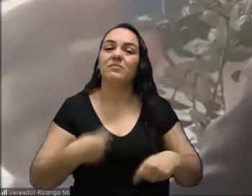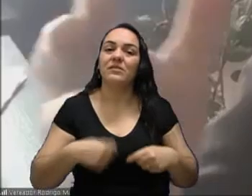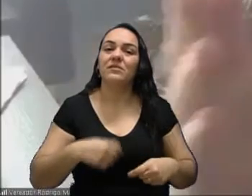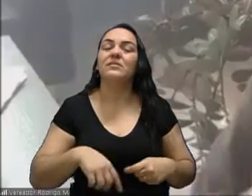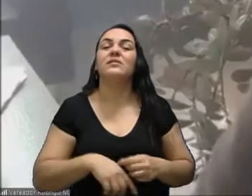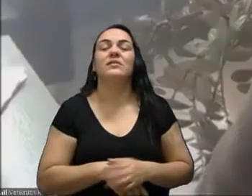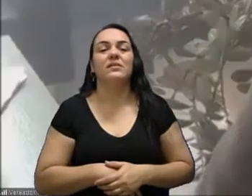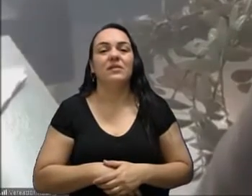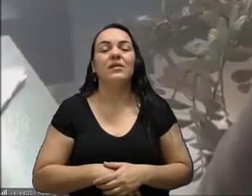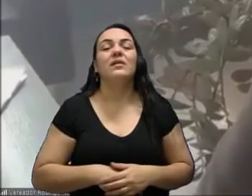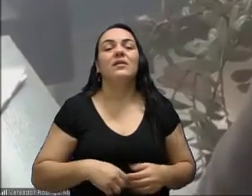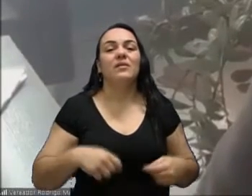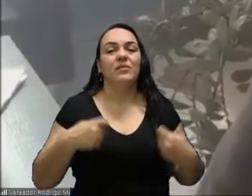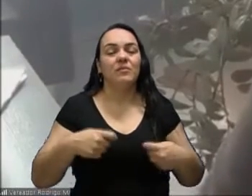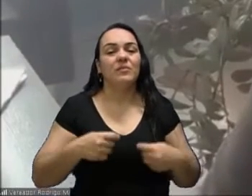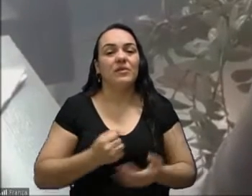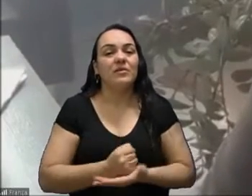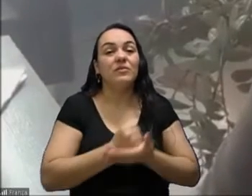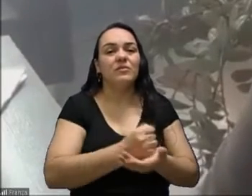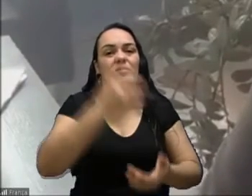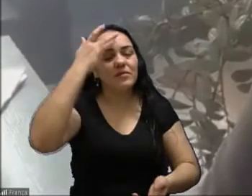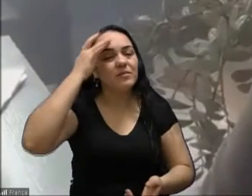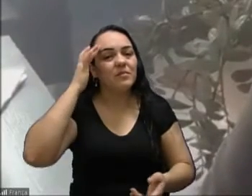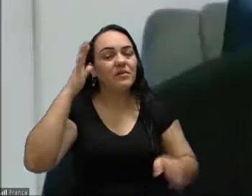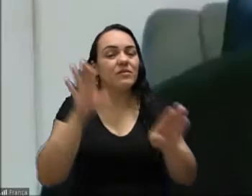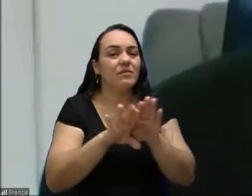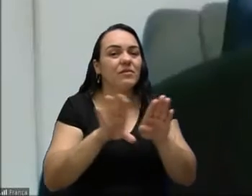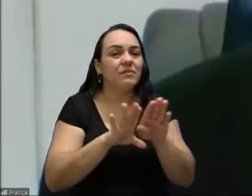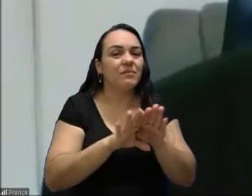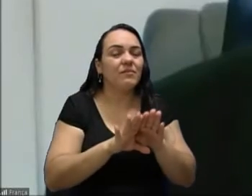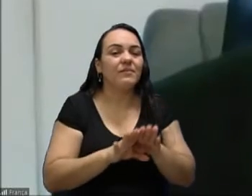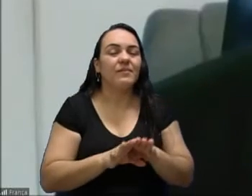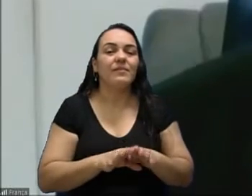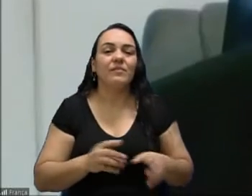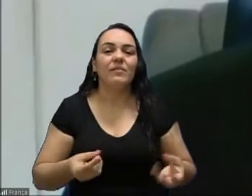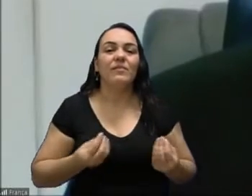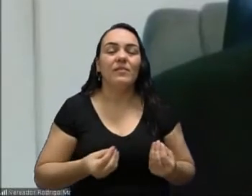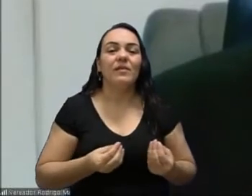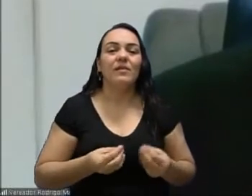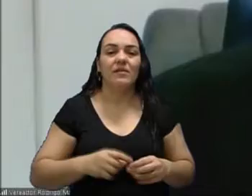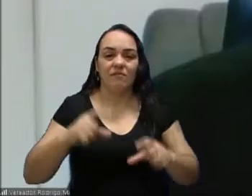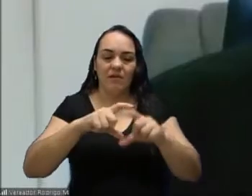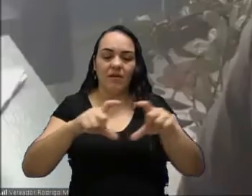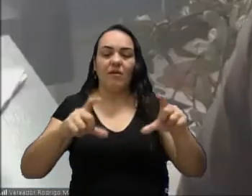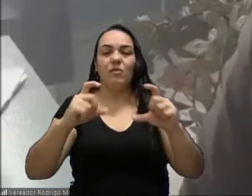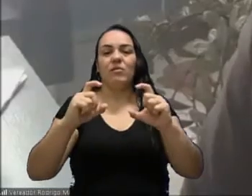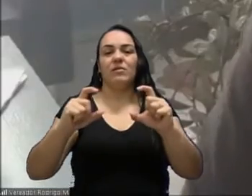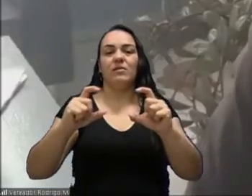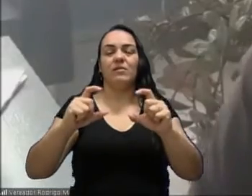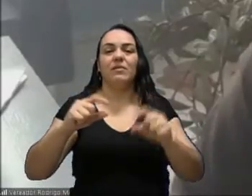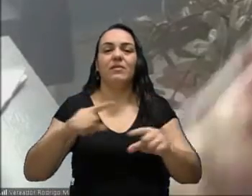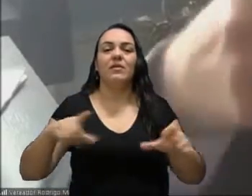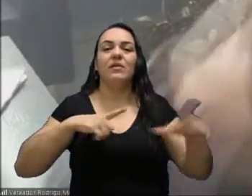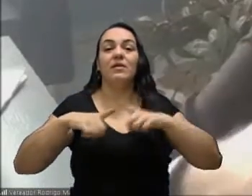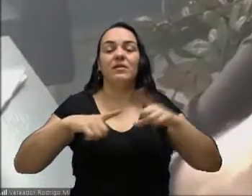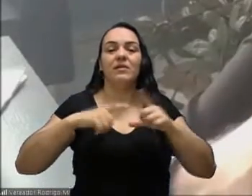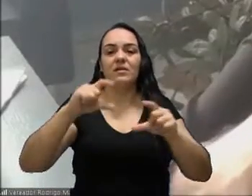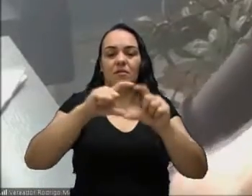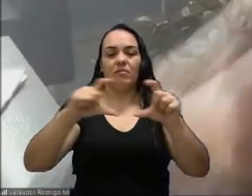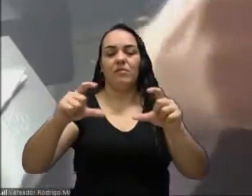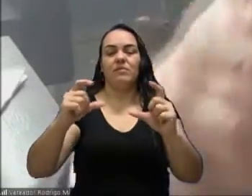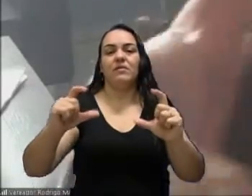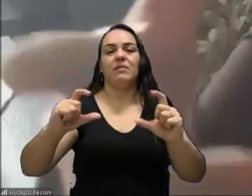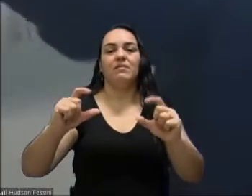Se a gente regulamentar, se gente regulamentar e toda pessoa que não tiver uma credencial, a pessoa vai poder trabalhar quem tiver essa